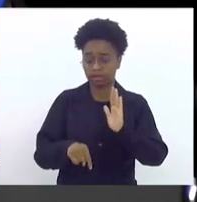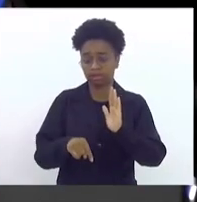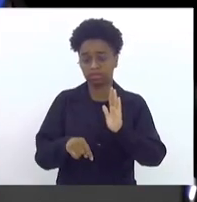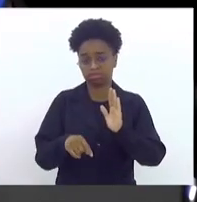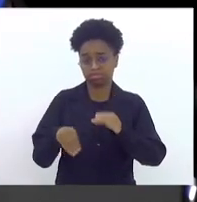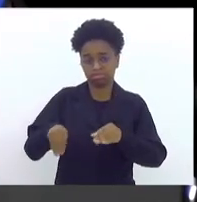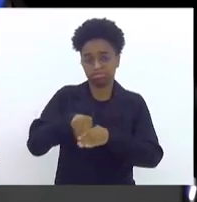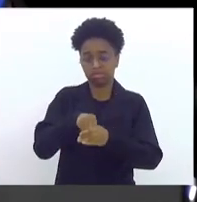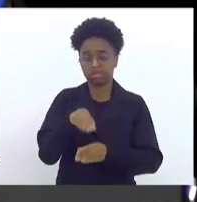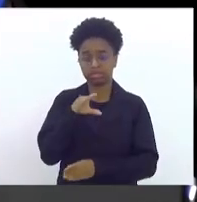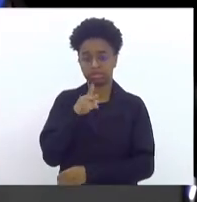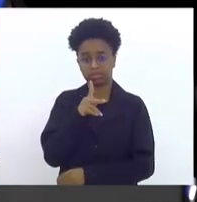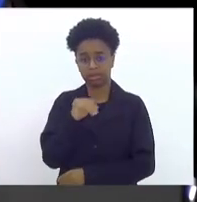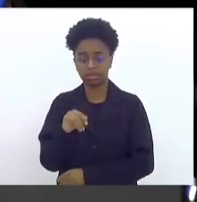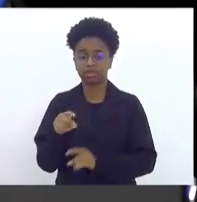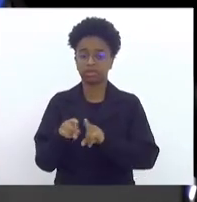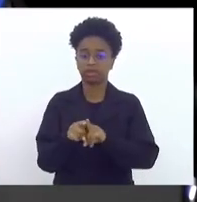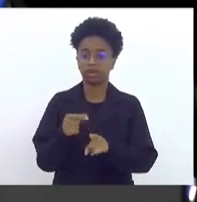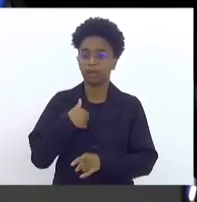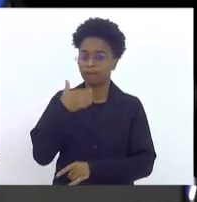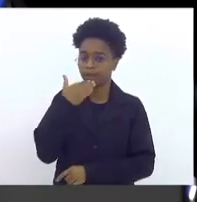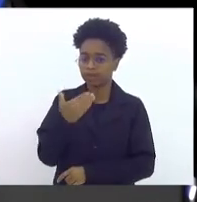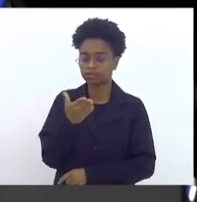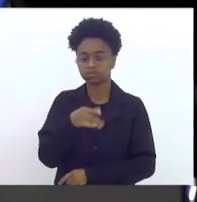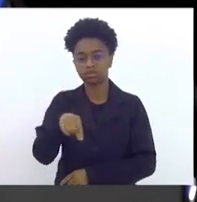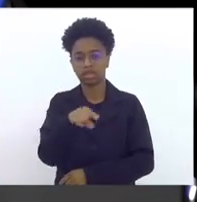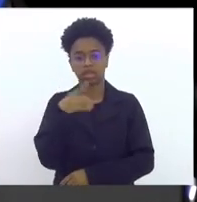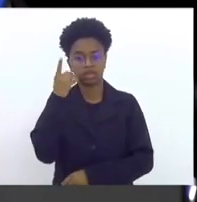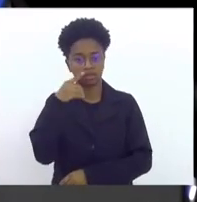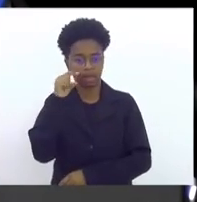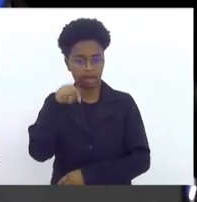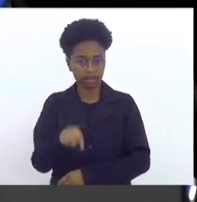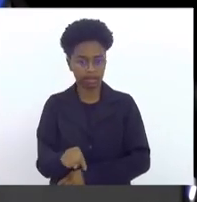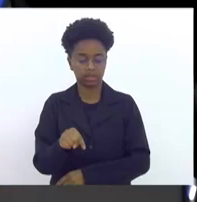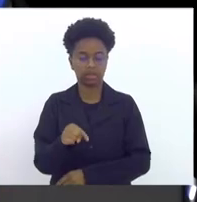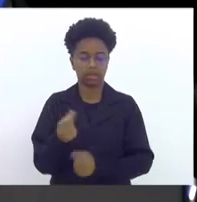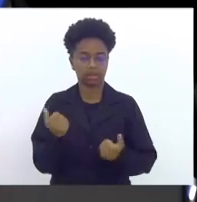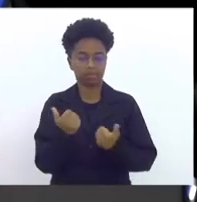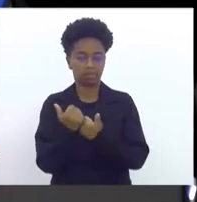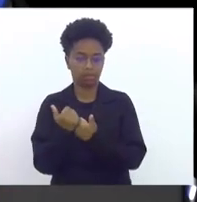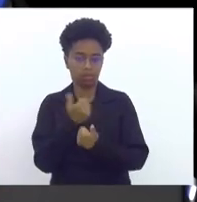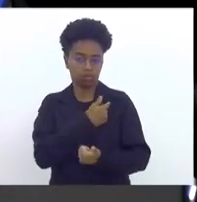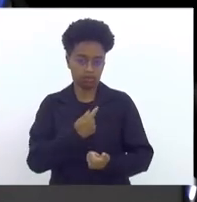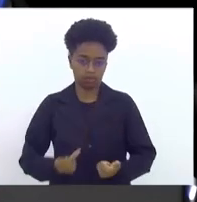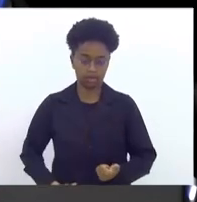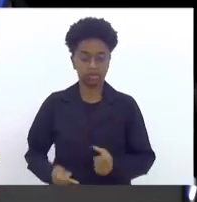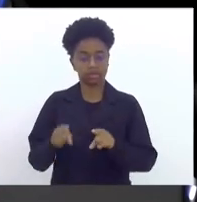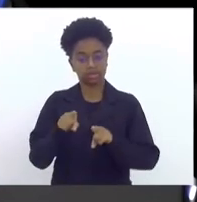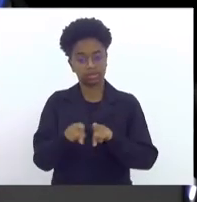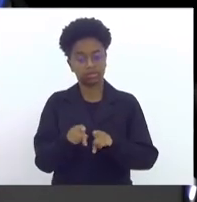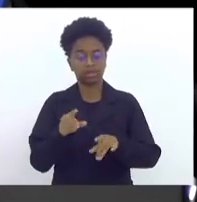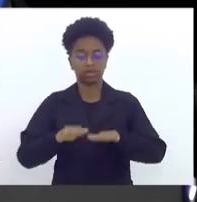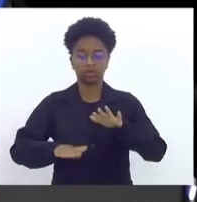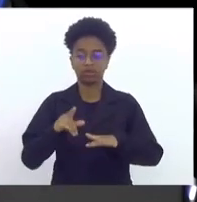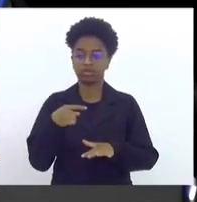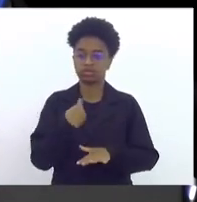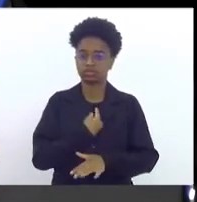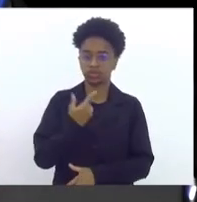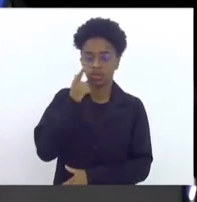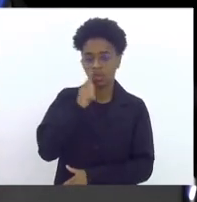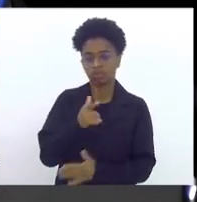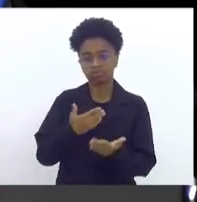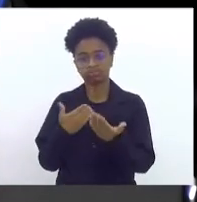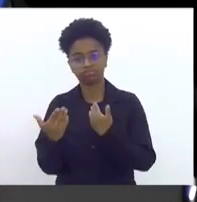da CPI e solicita também as nossas deputadas aqui da base do governo que talvez nós possamos promover esse